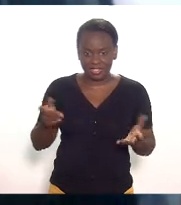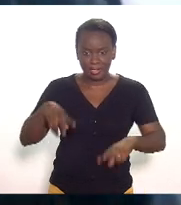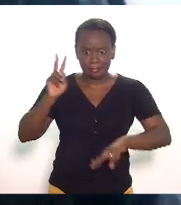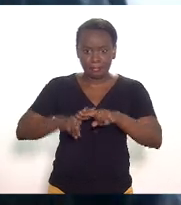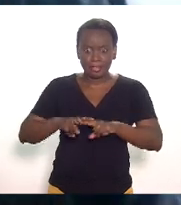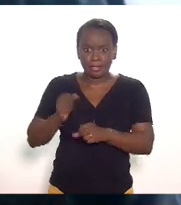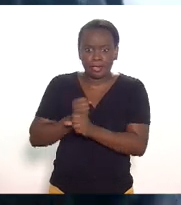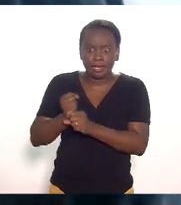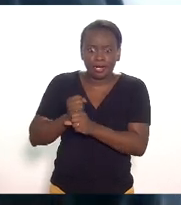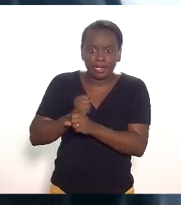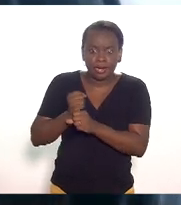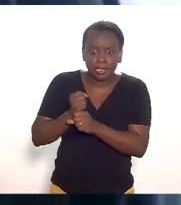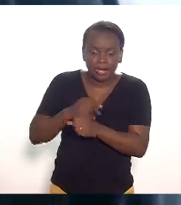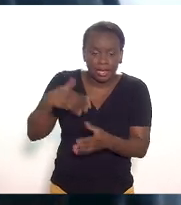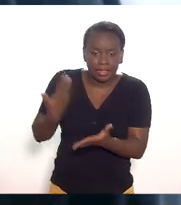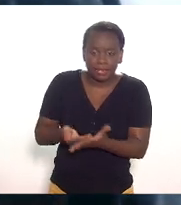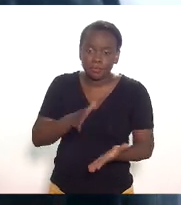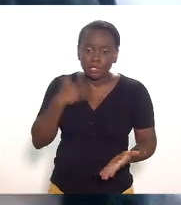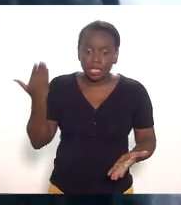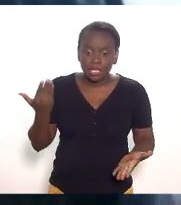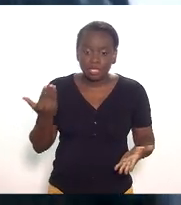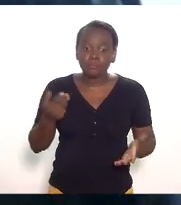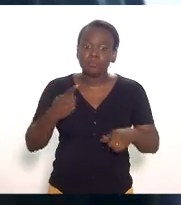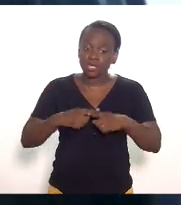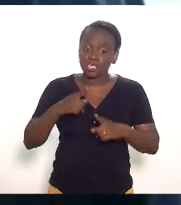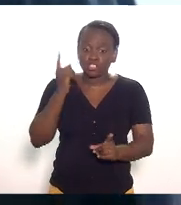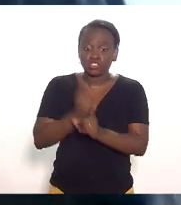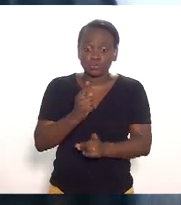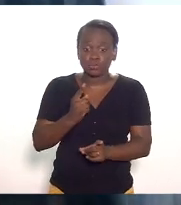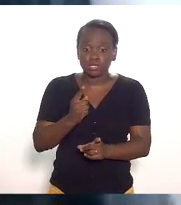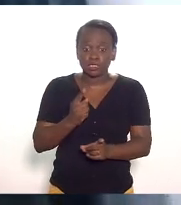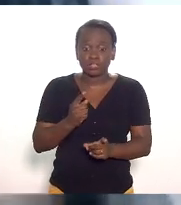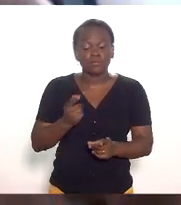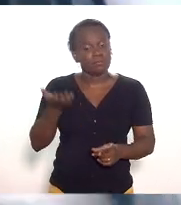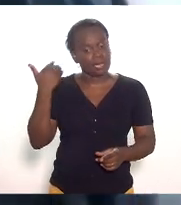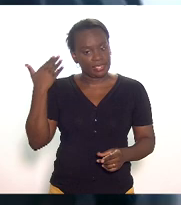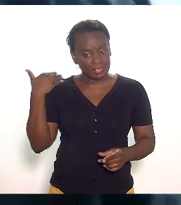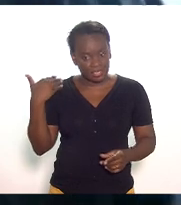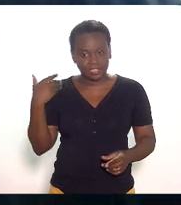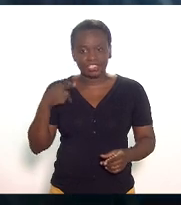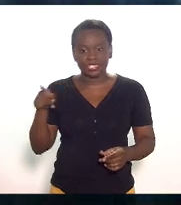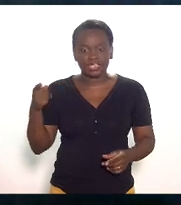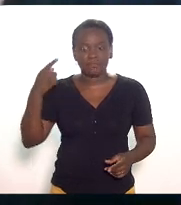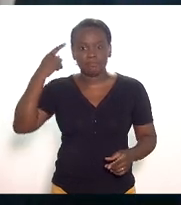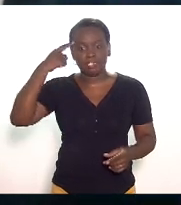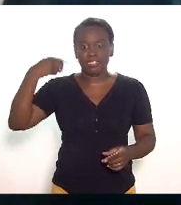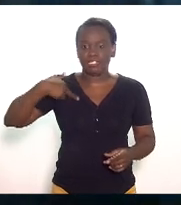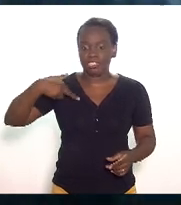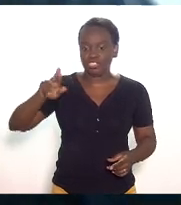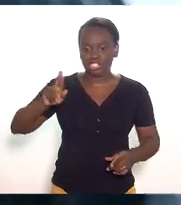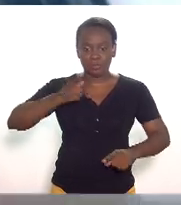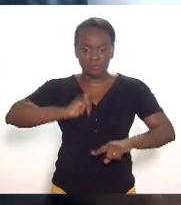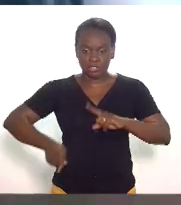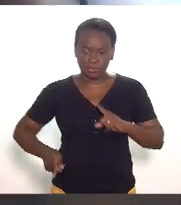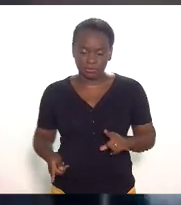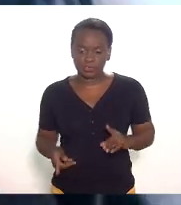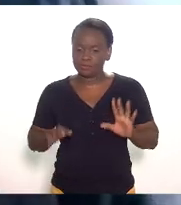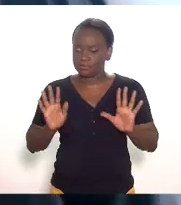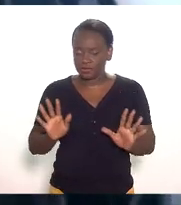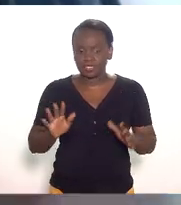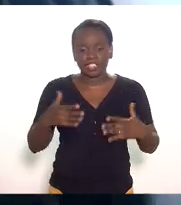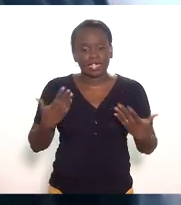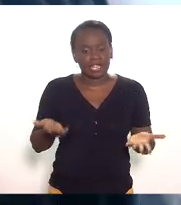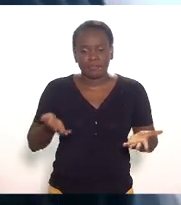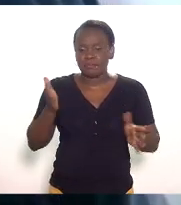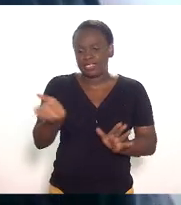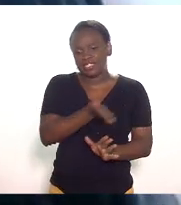prisão, morreu na prisão, por causa que descobriu algo que, na época, a religião não acatava. Mas isso daí são